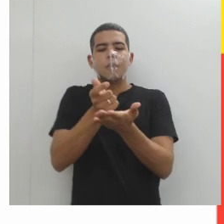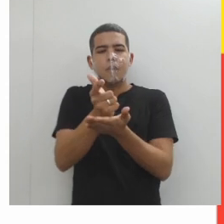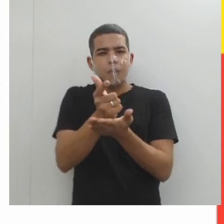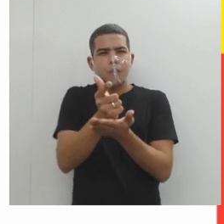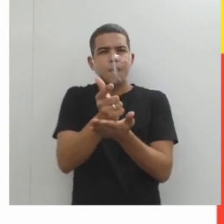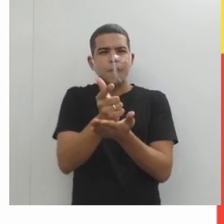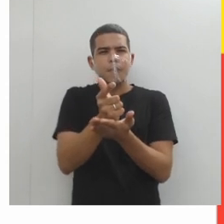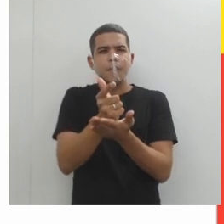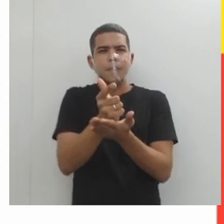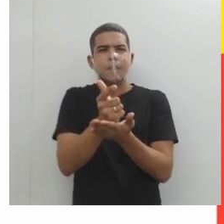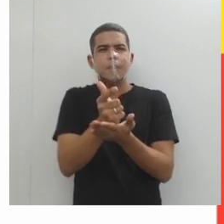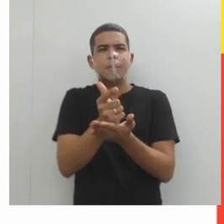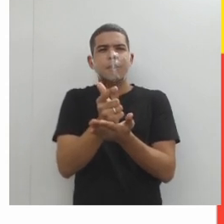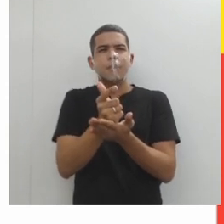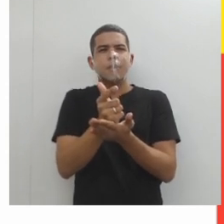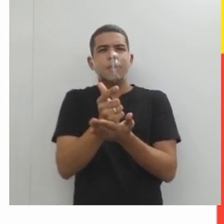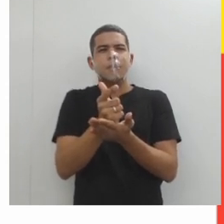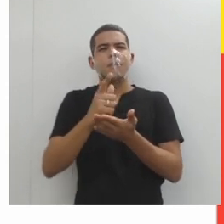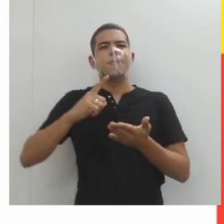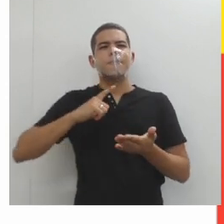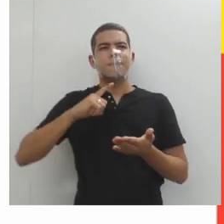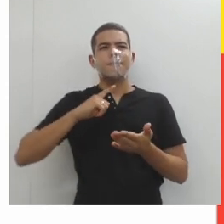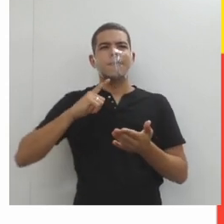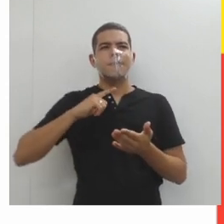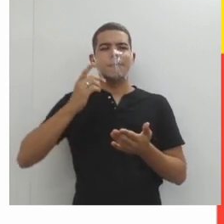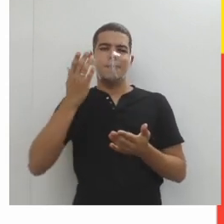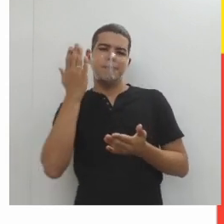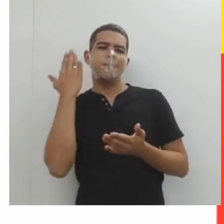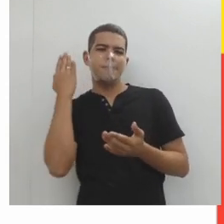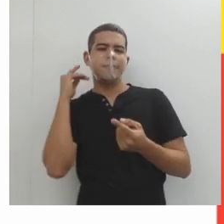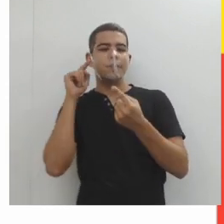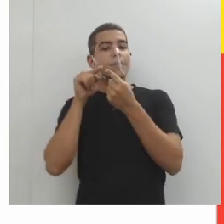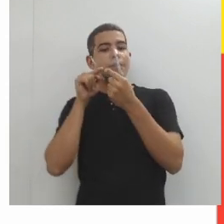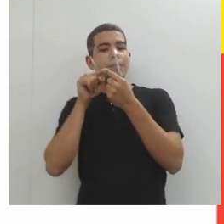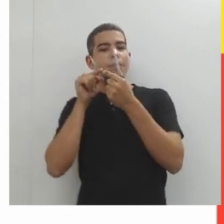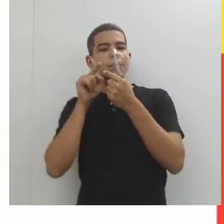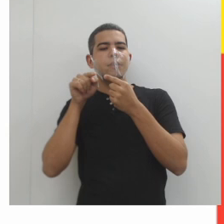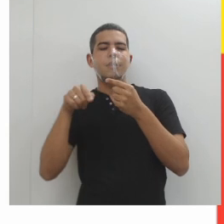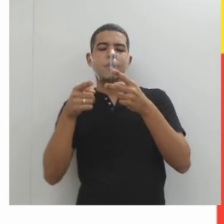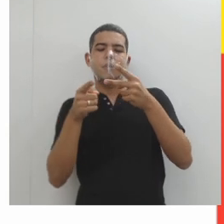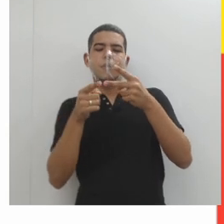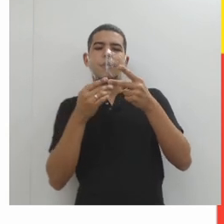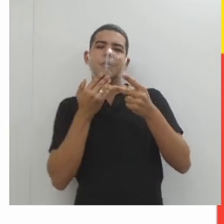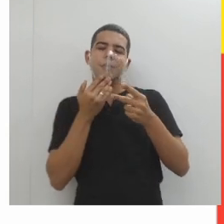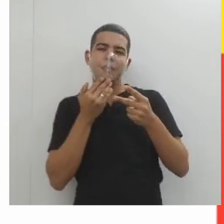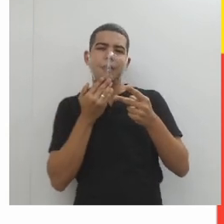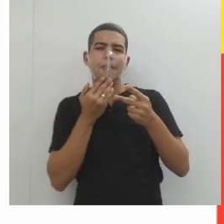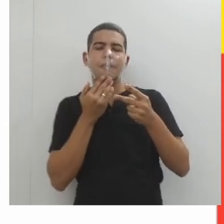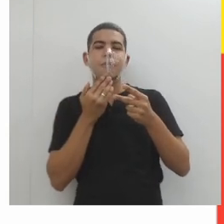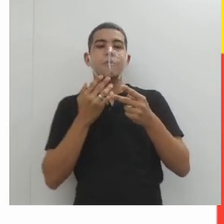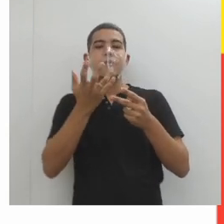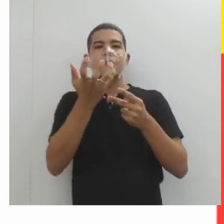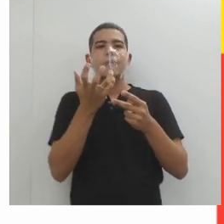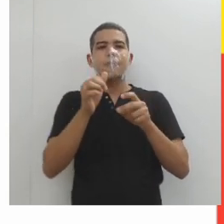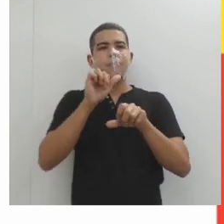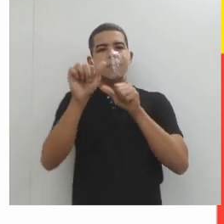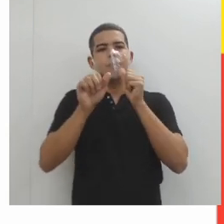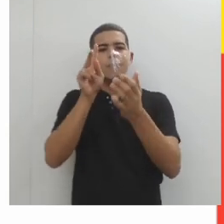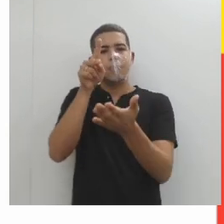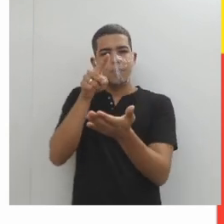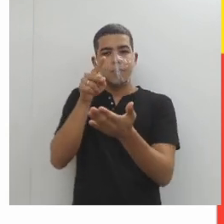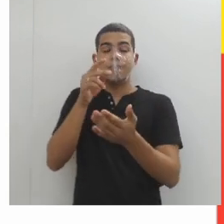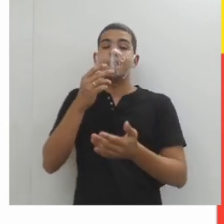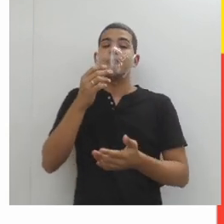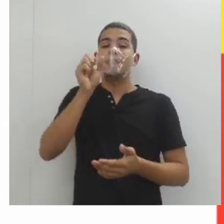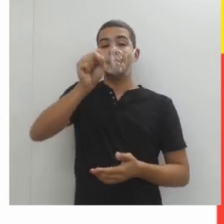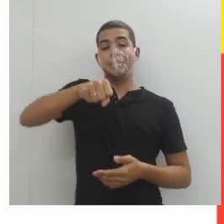na negativa, está escrito no particípio passado, beleza? Ele é um verbo irregular. Eu estou querendo transformar isso em afirmativa, então vamos lá, ó, passo a